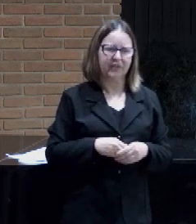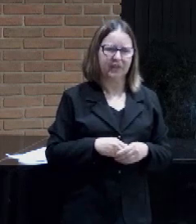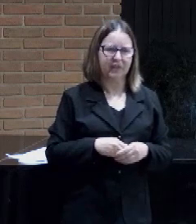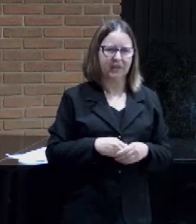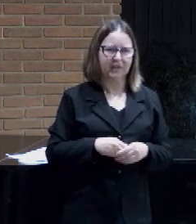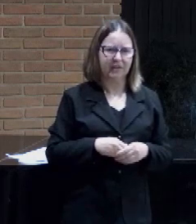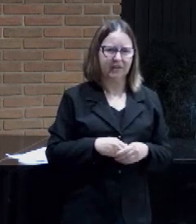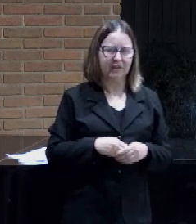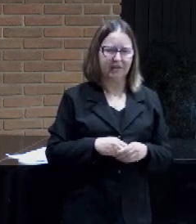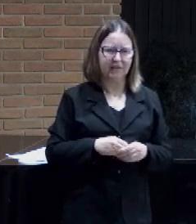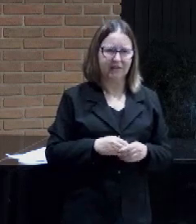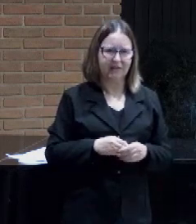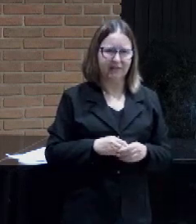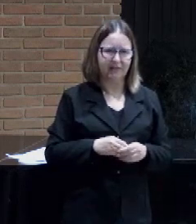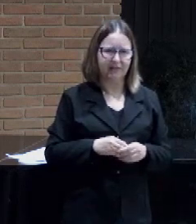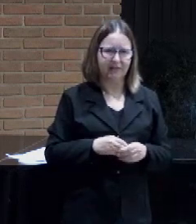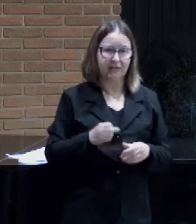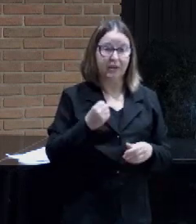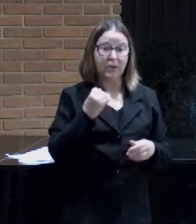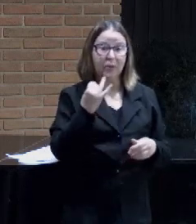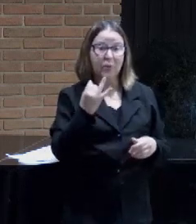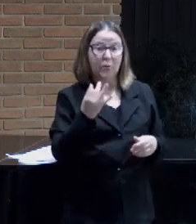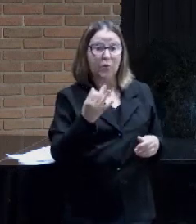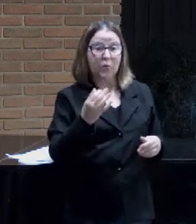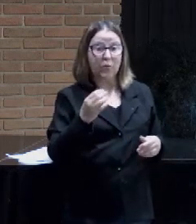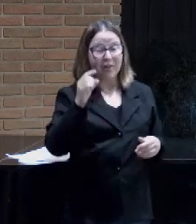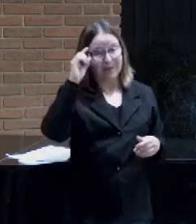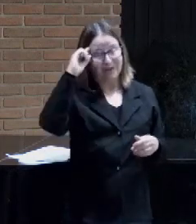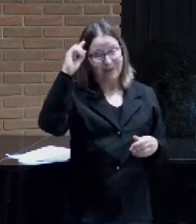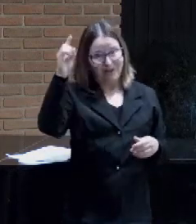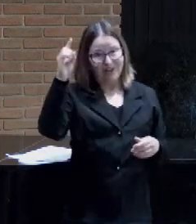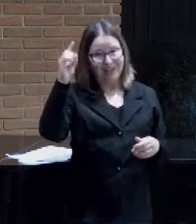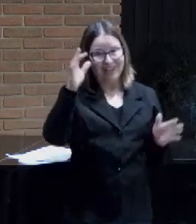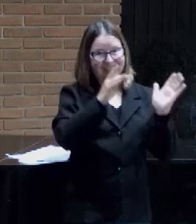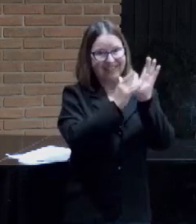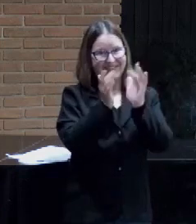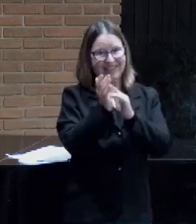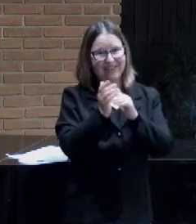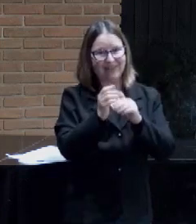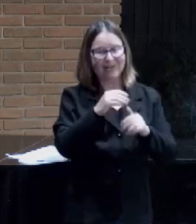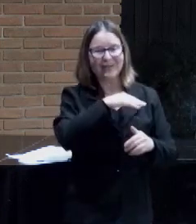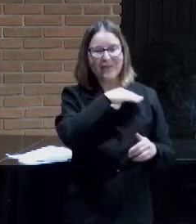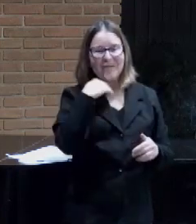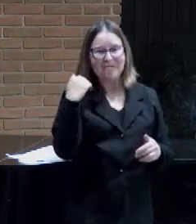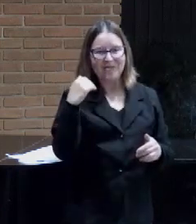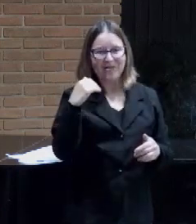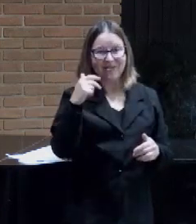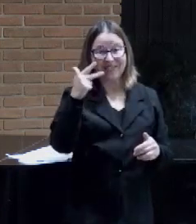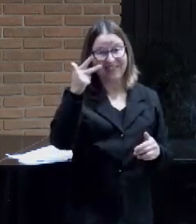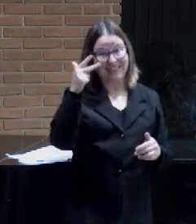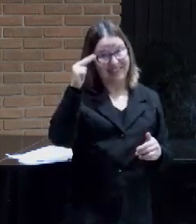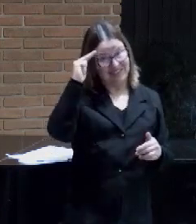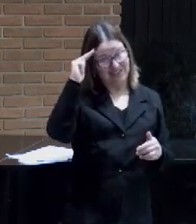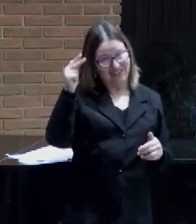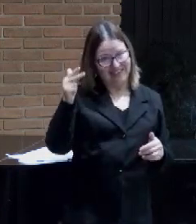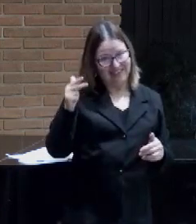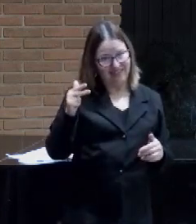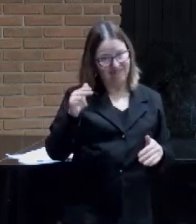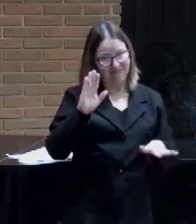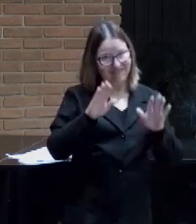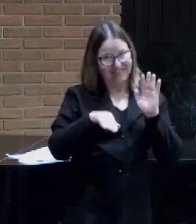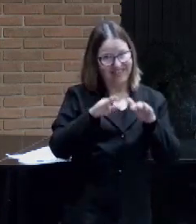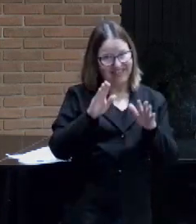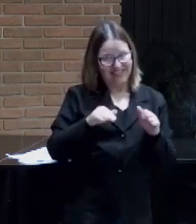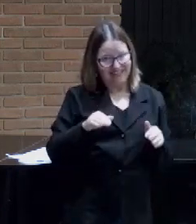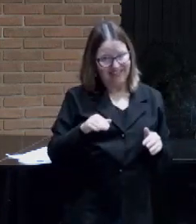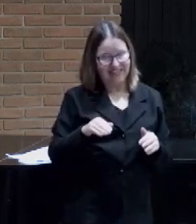3 dias. Quantos dias o Senhor ficou morto para ressuscitar? 3 dias. Às vezes, o grande peixe, onde você